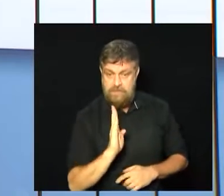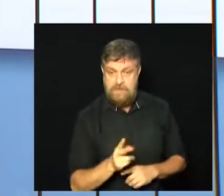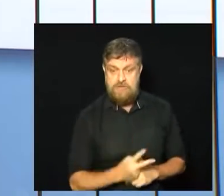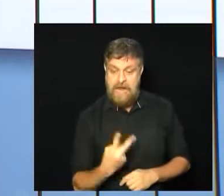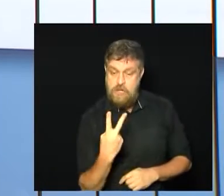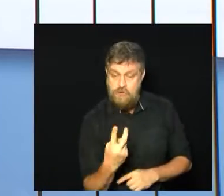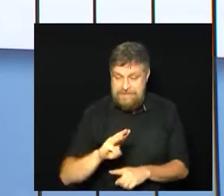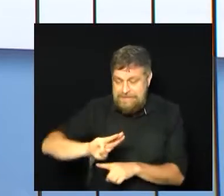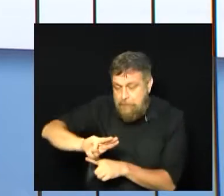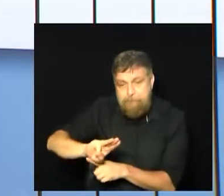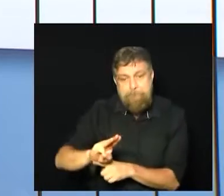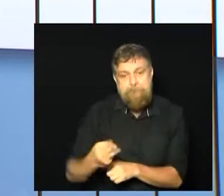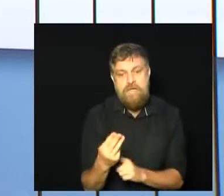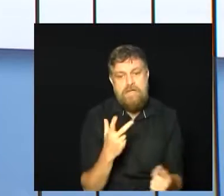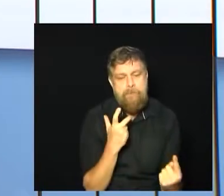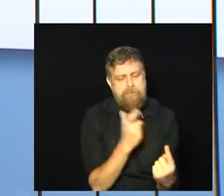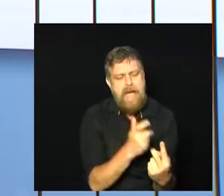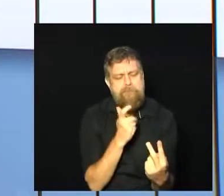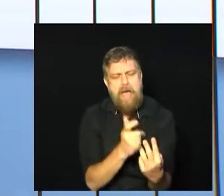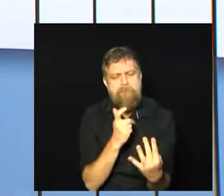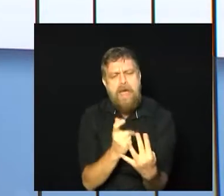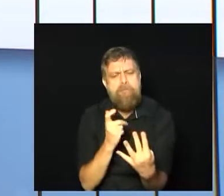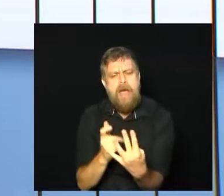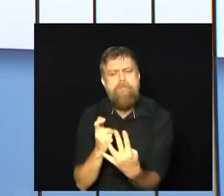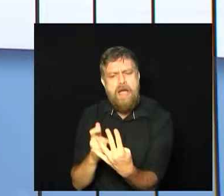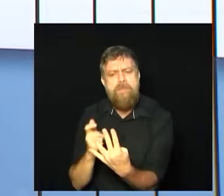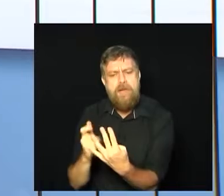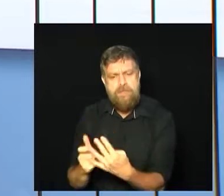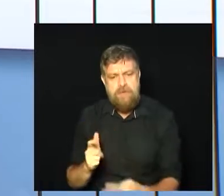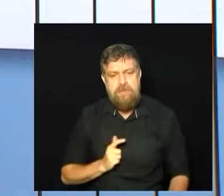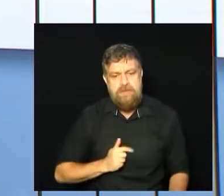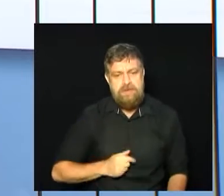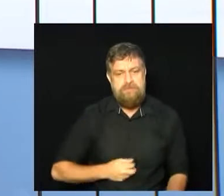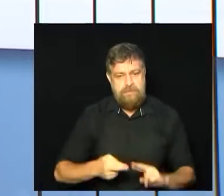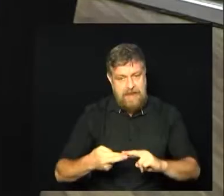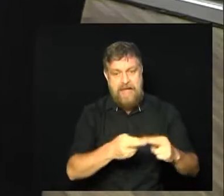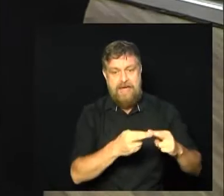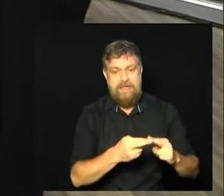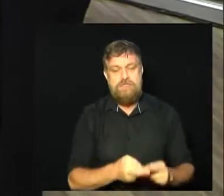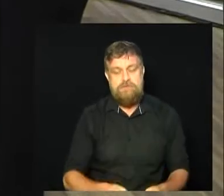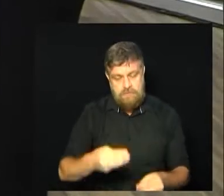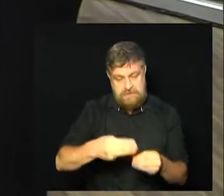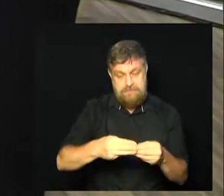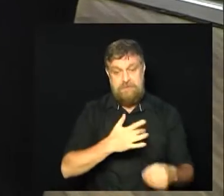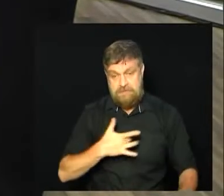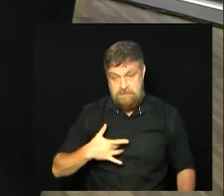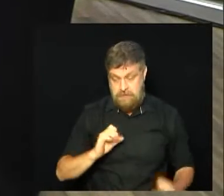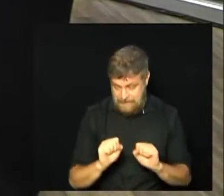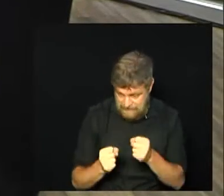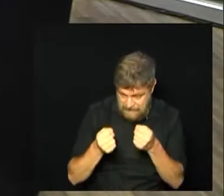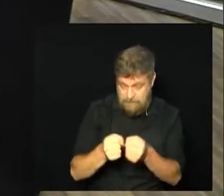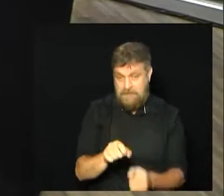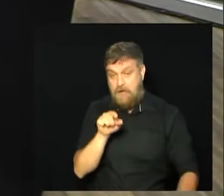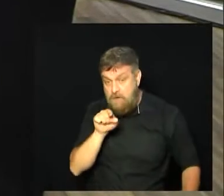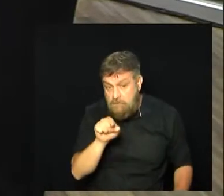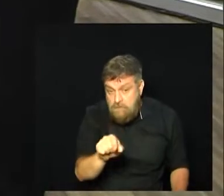milhões de doses dos imunizantes disponíveis pela rede municipal de saúde. Quero reforçar aqui, então,